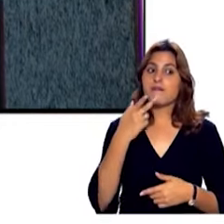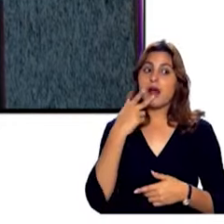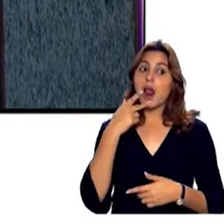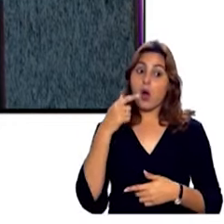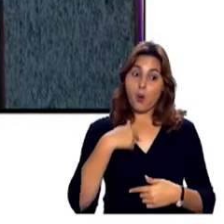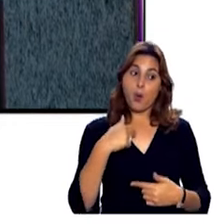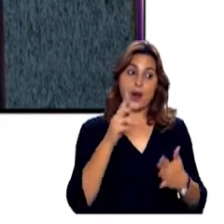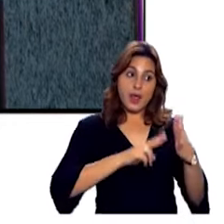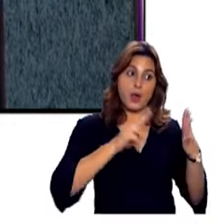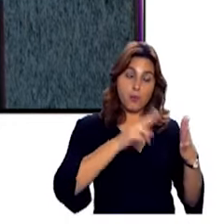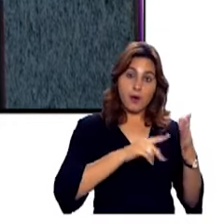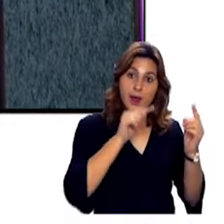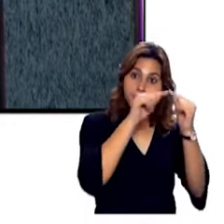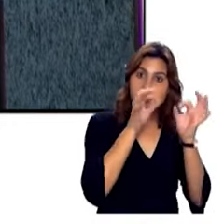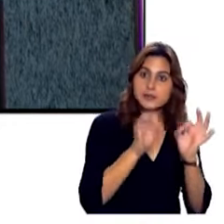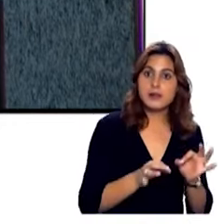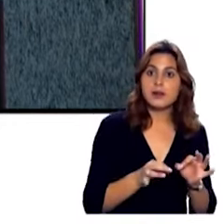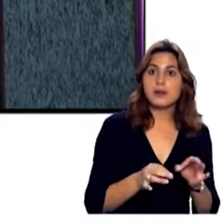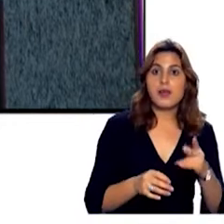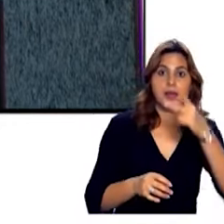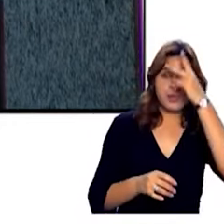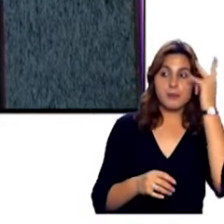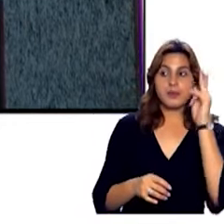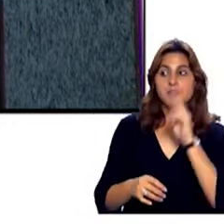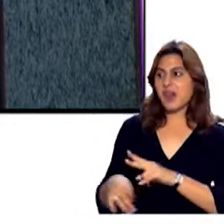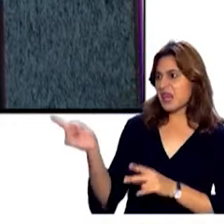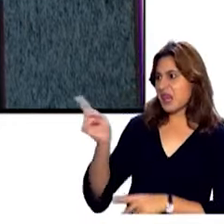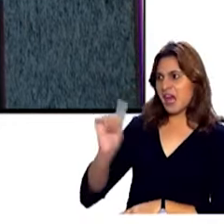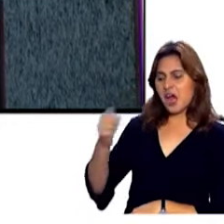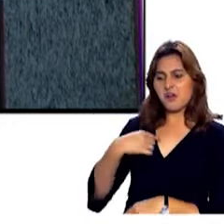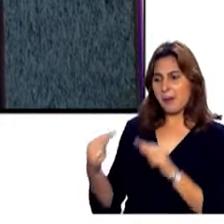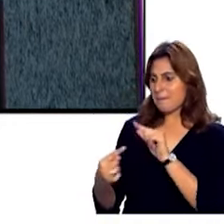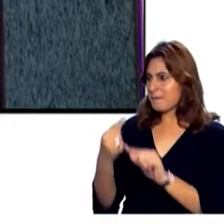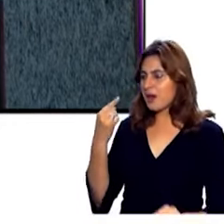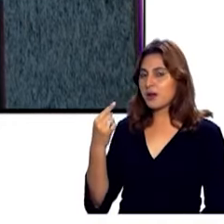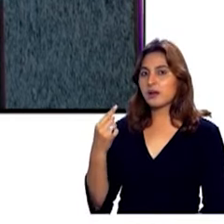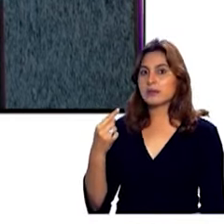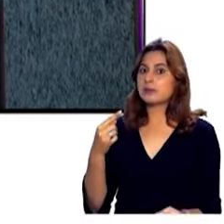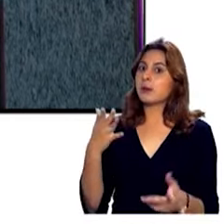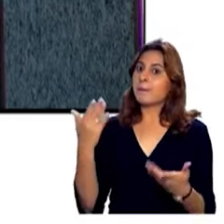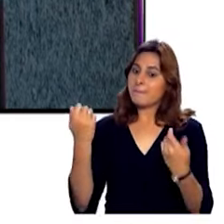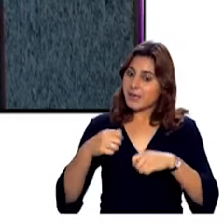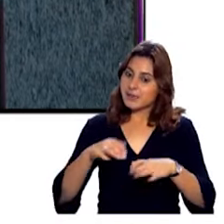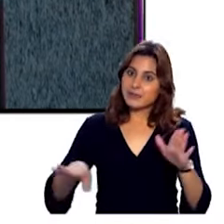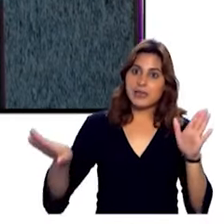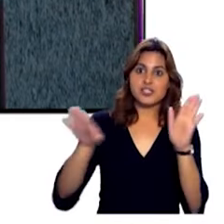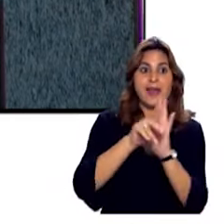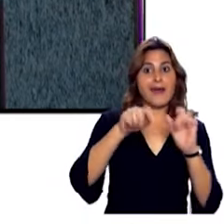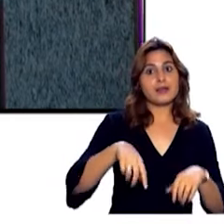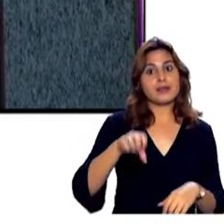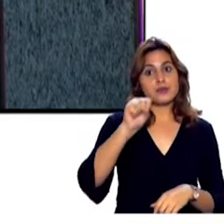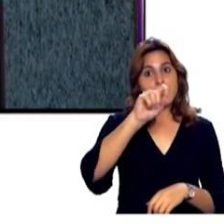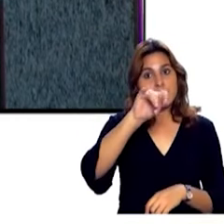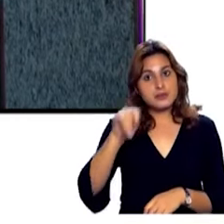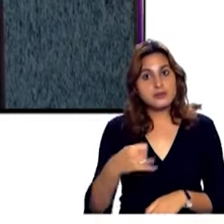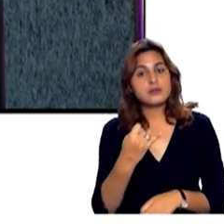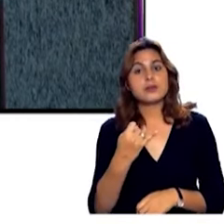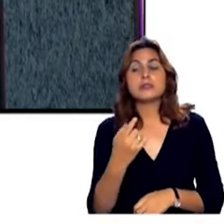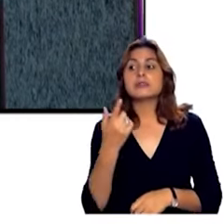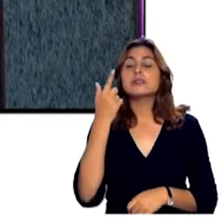constituição a questão ainda tem que passar primeiramente pelo Superior Tribunal de Justiça porque não se